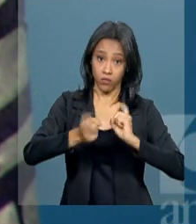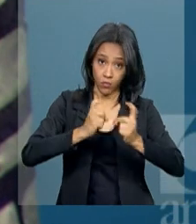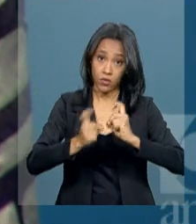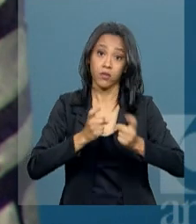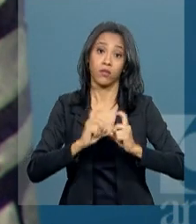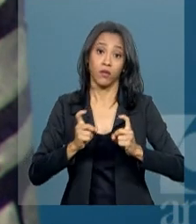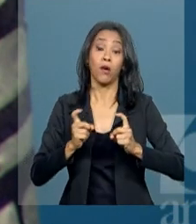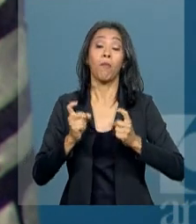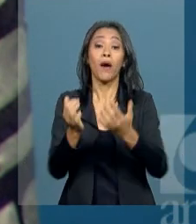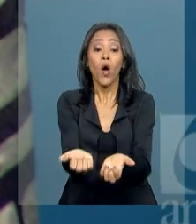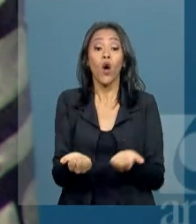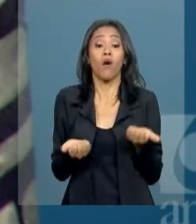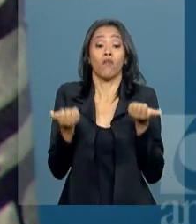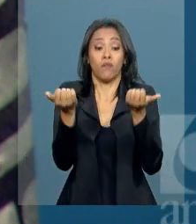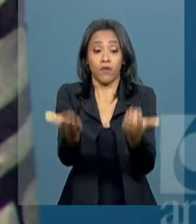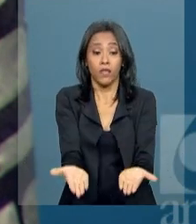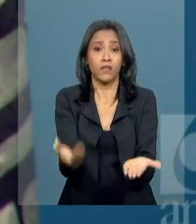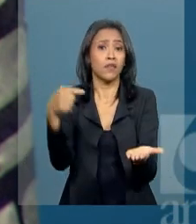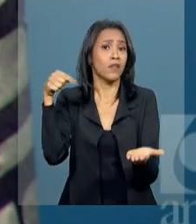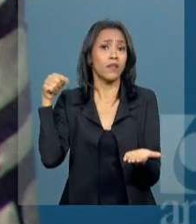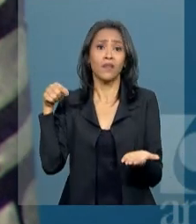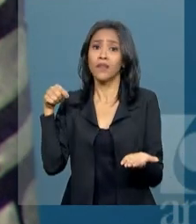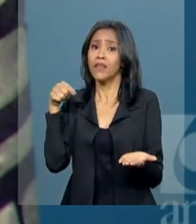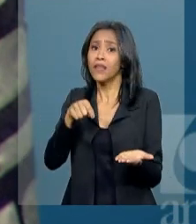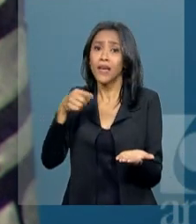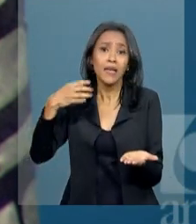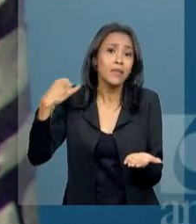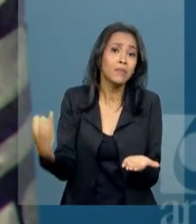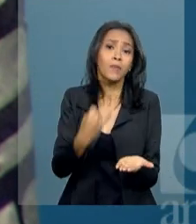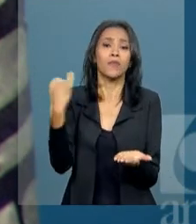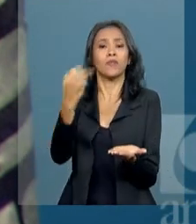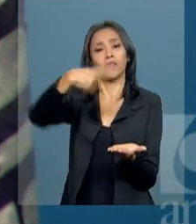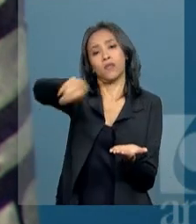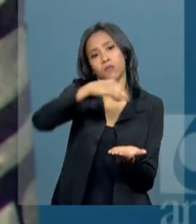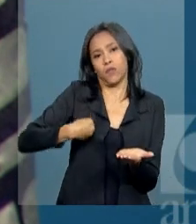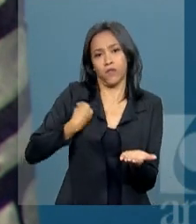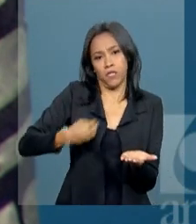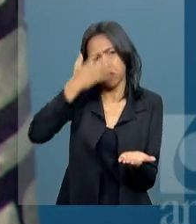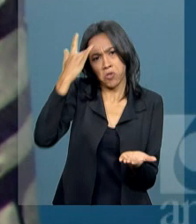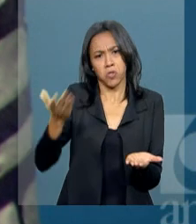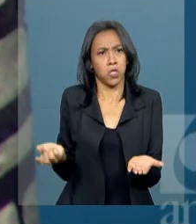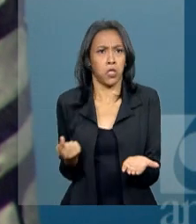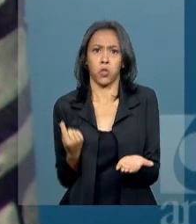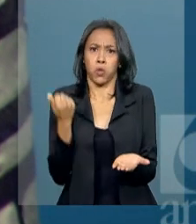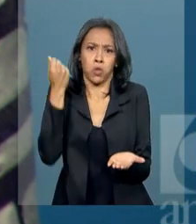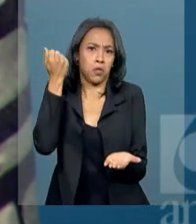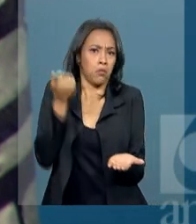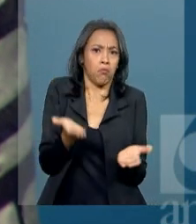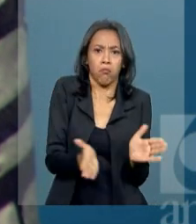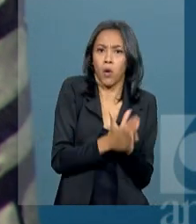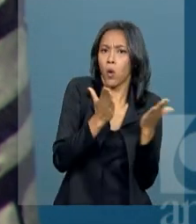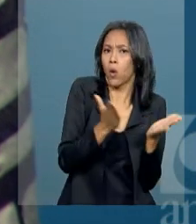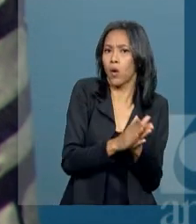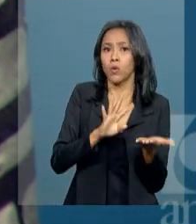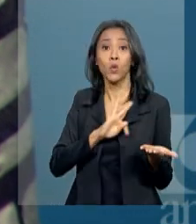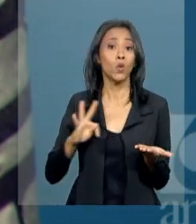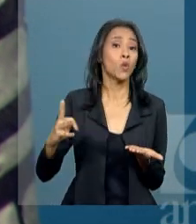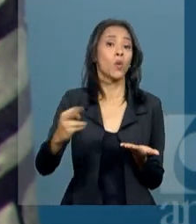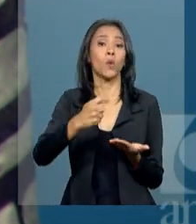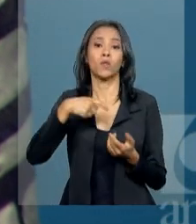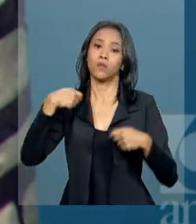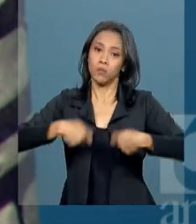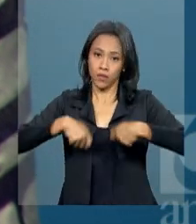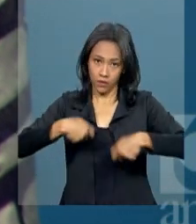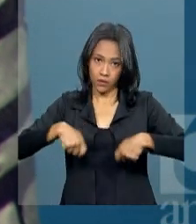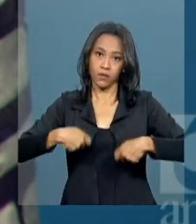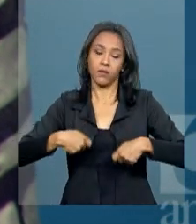o produto que é fundamental, indispensável para a vida das pessoas, sejam elas ricas ou pobres, todas precisam de algum